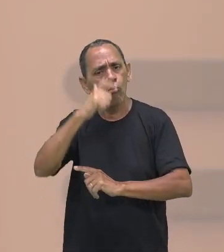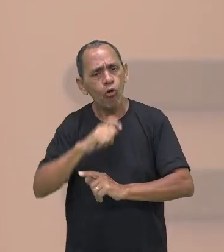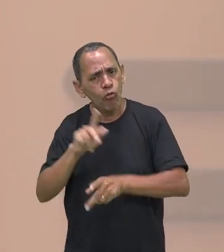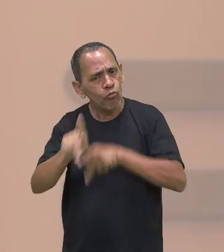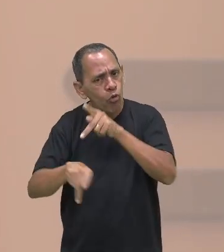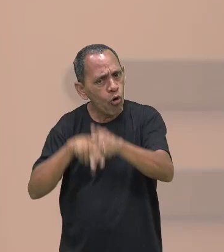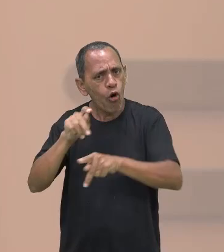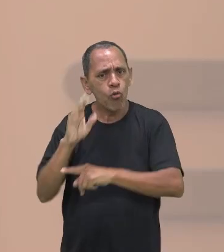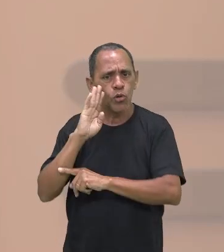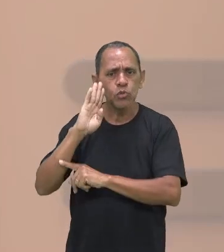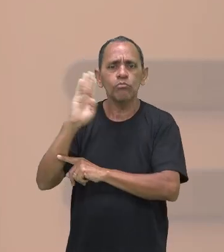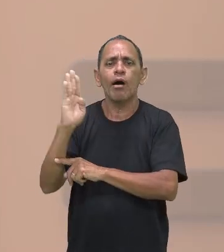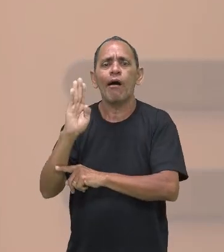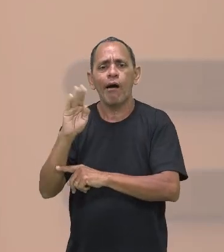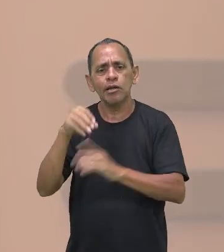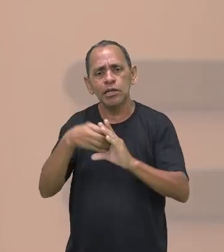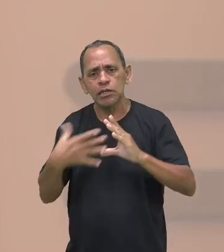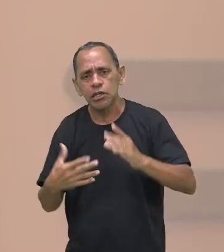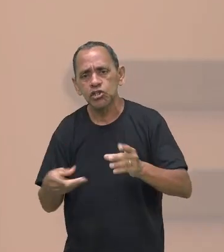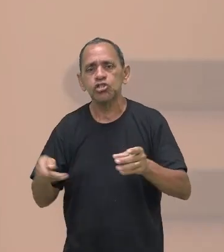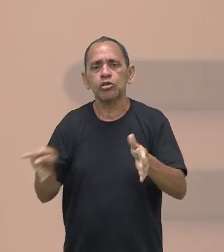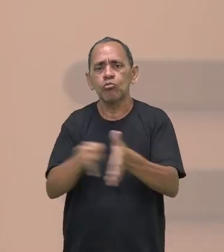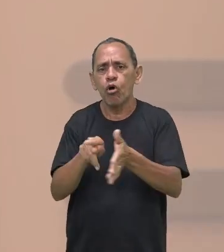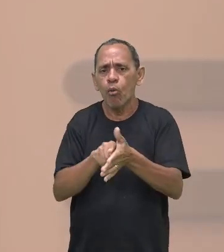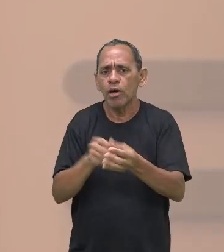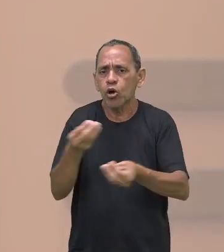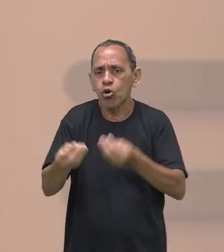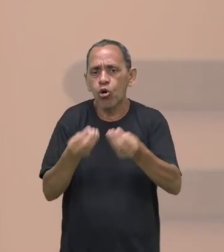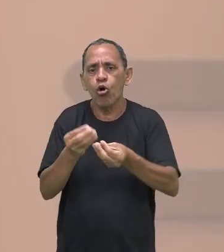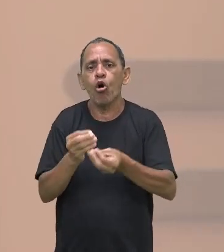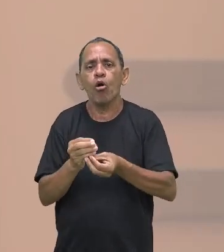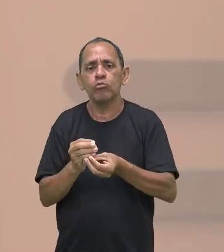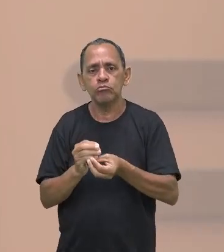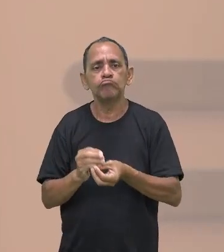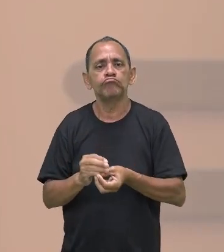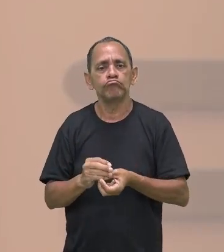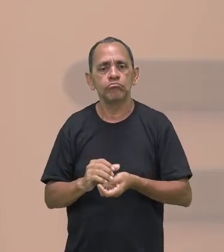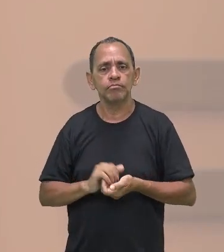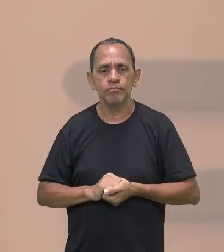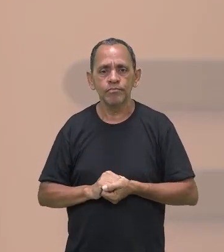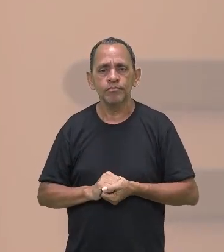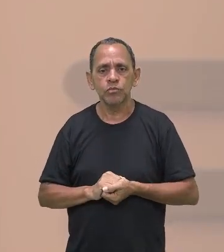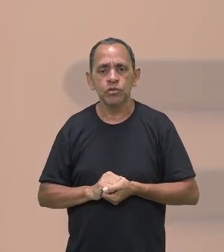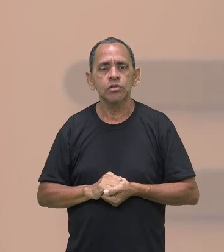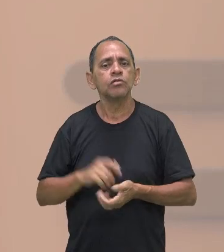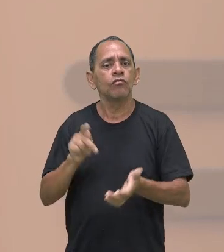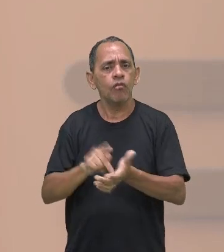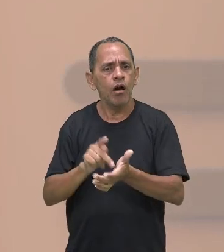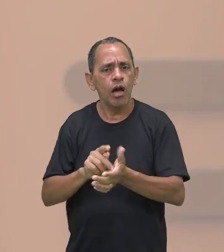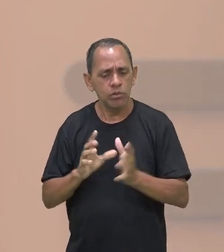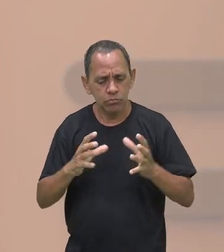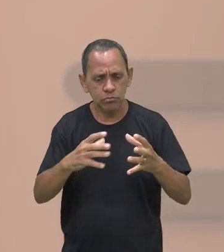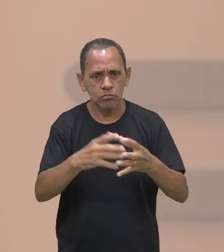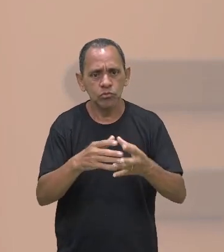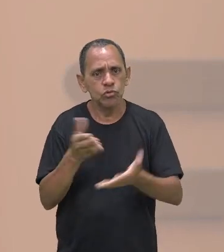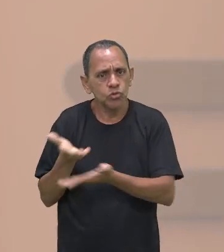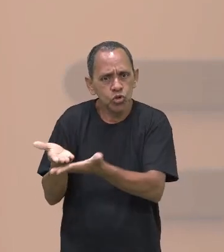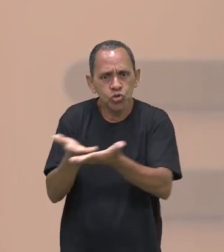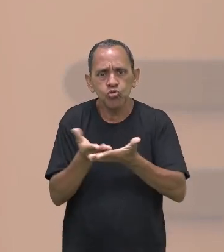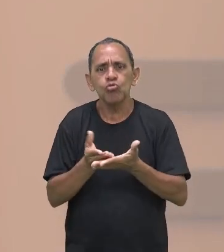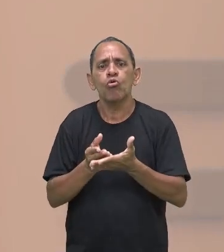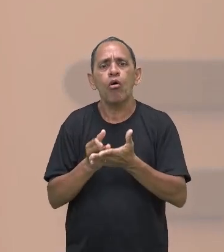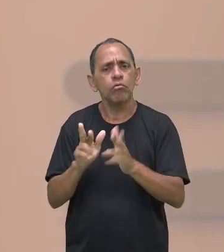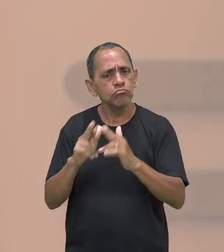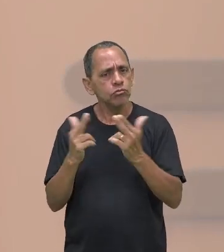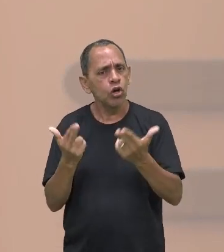suas principais características. E diante dessas questões, um grupo de estudiosos vai se reunir, claro